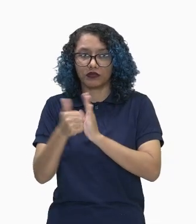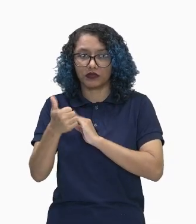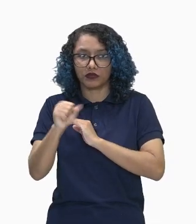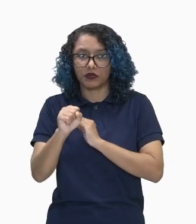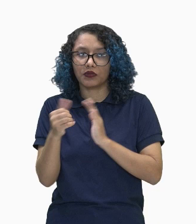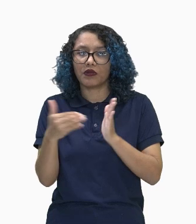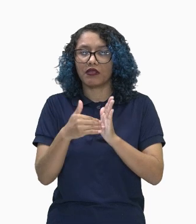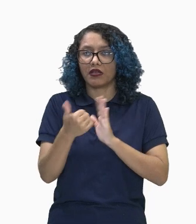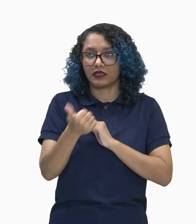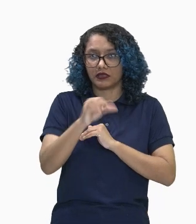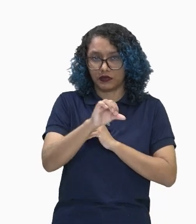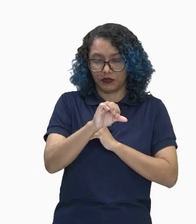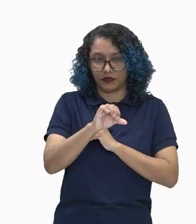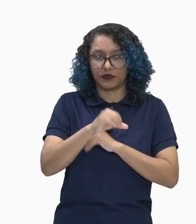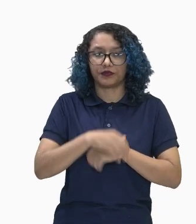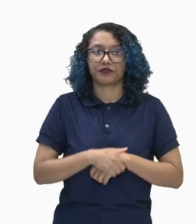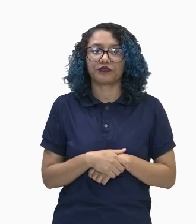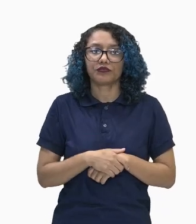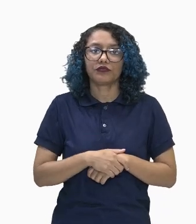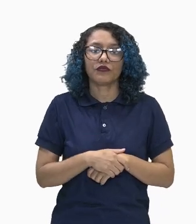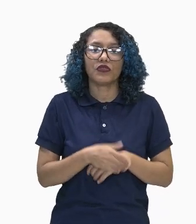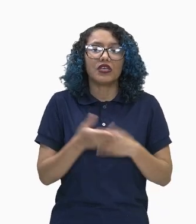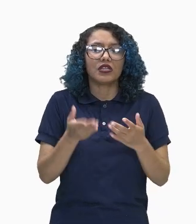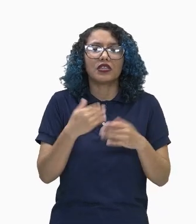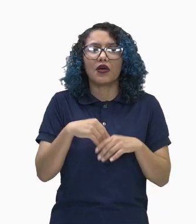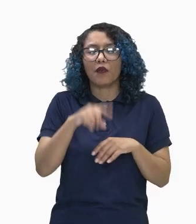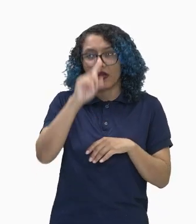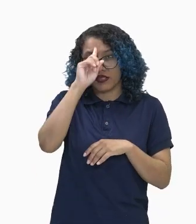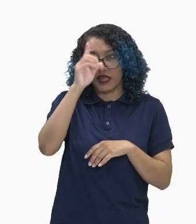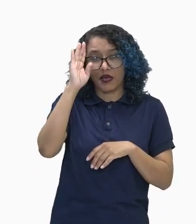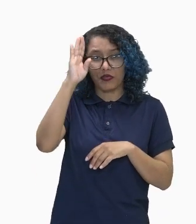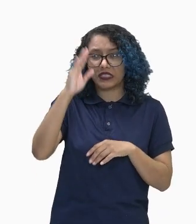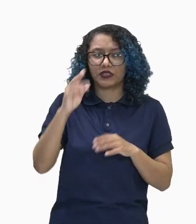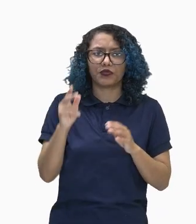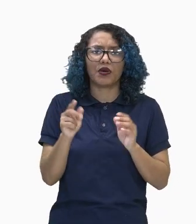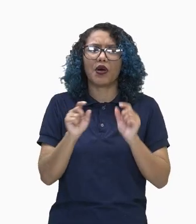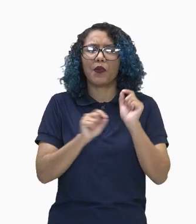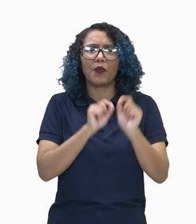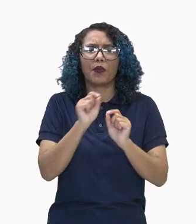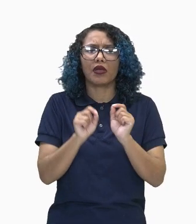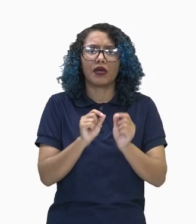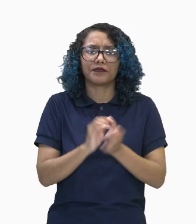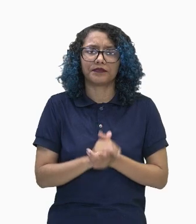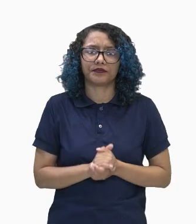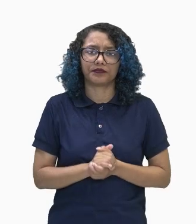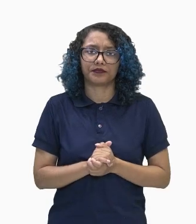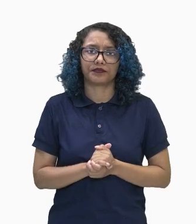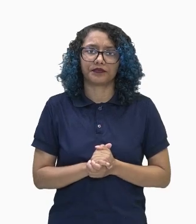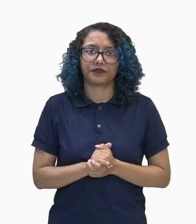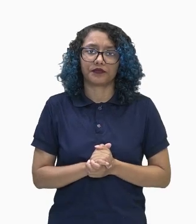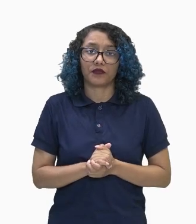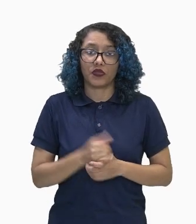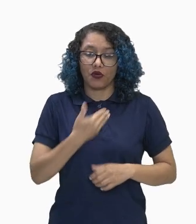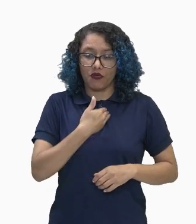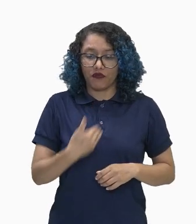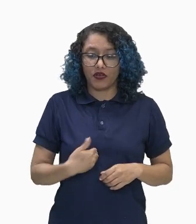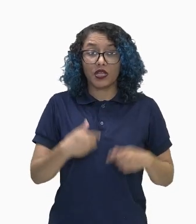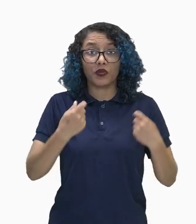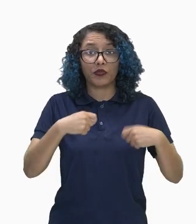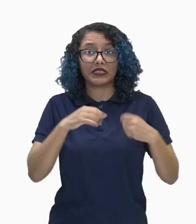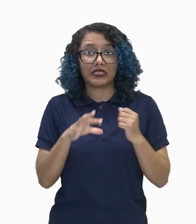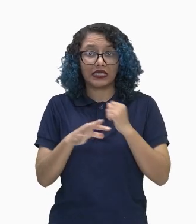XIX. O ponto central dessa teoria é de que o Estado deve